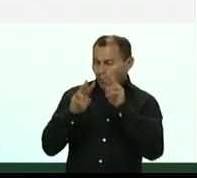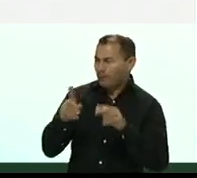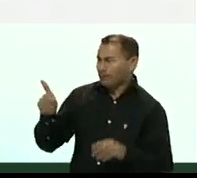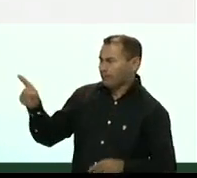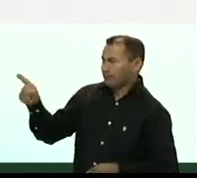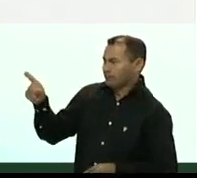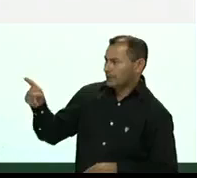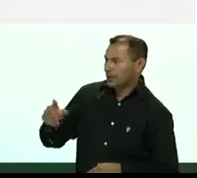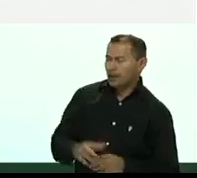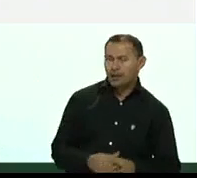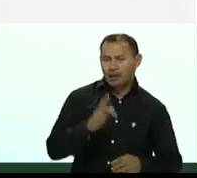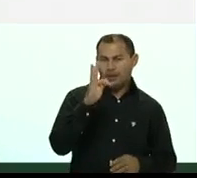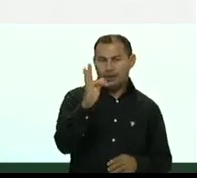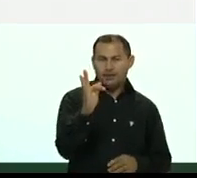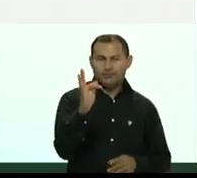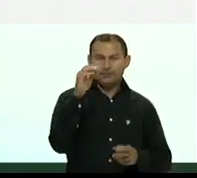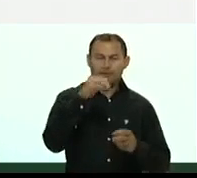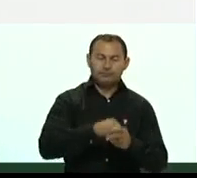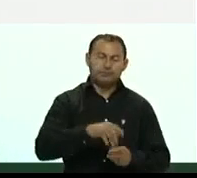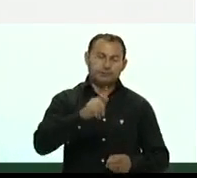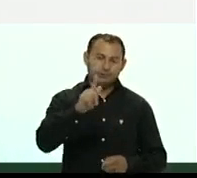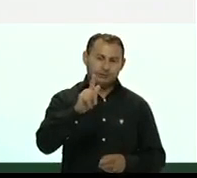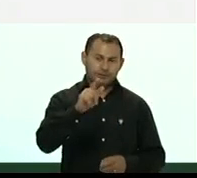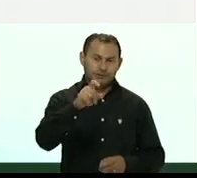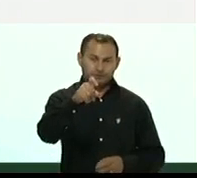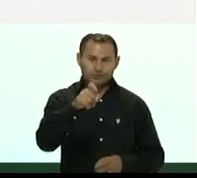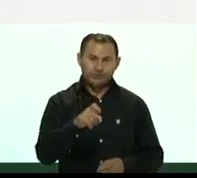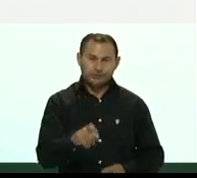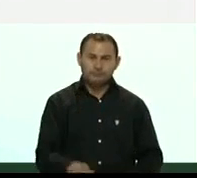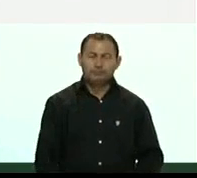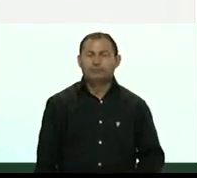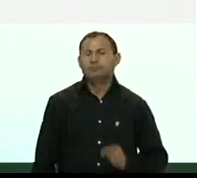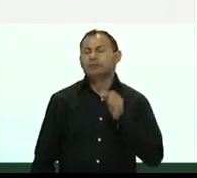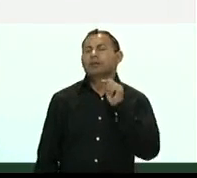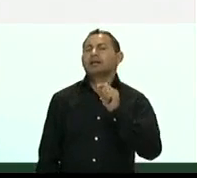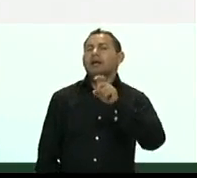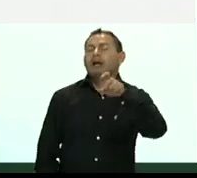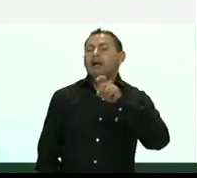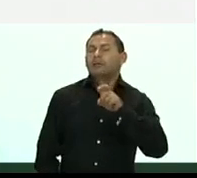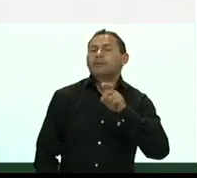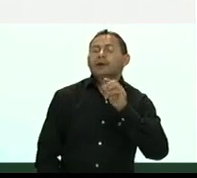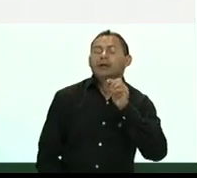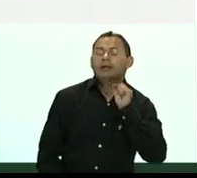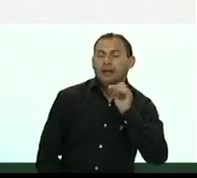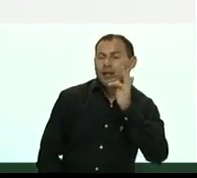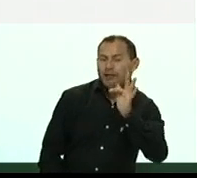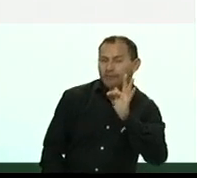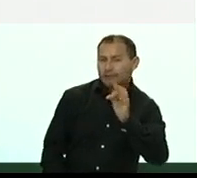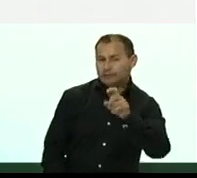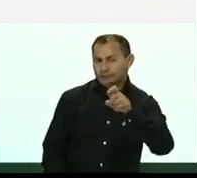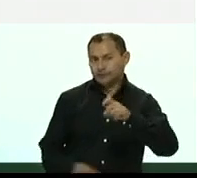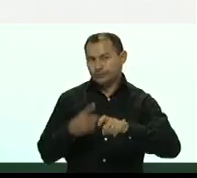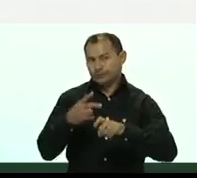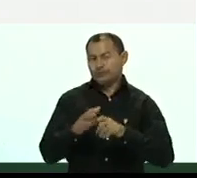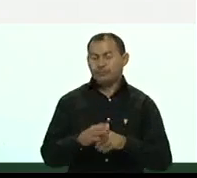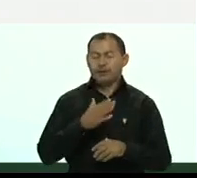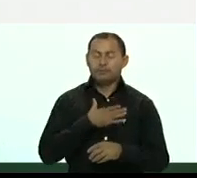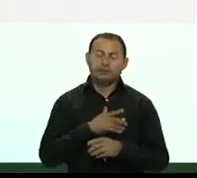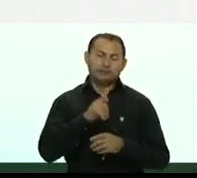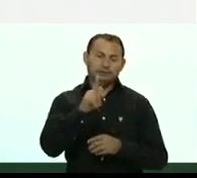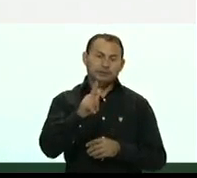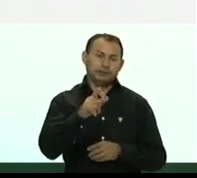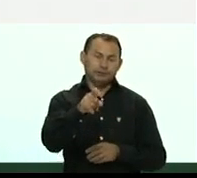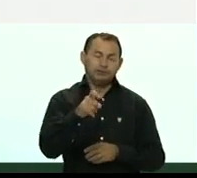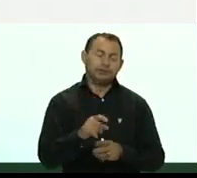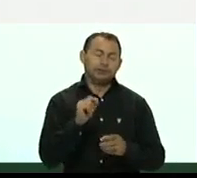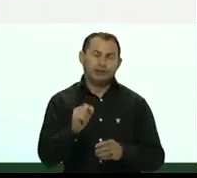f, dentro eu vou colocar a g de x. Quem que é a f? Não é x ao quadrado? Mas quem que é a minha g de